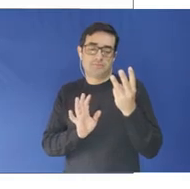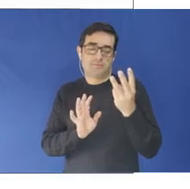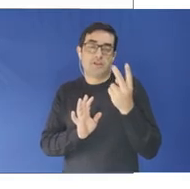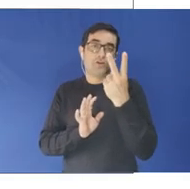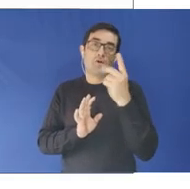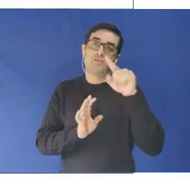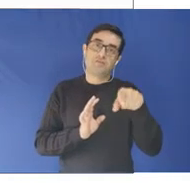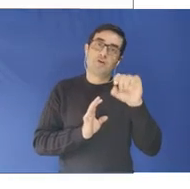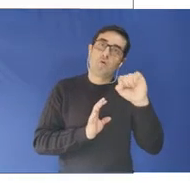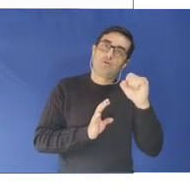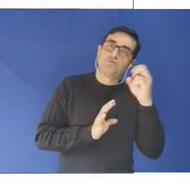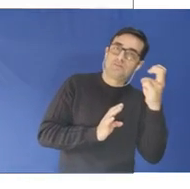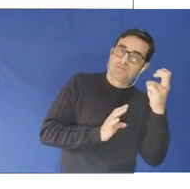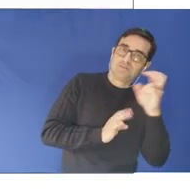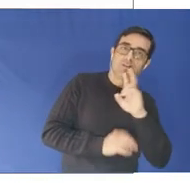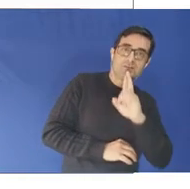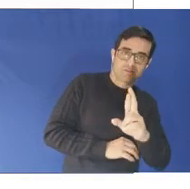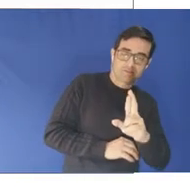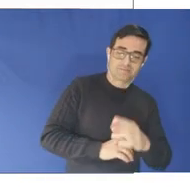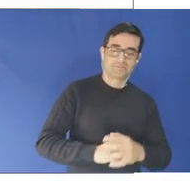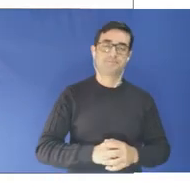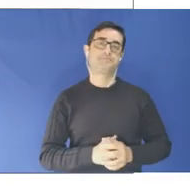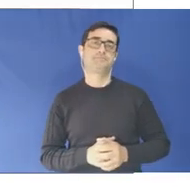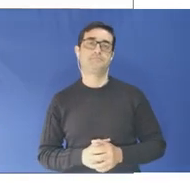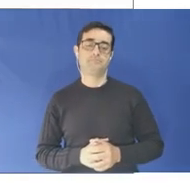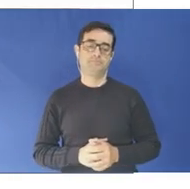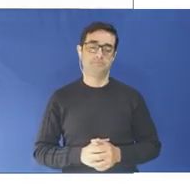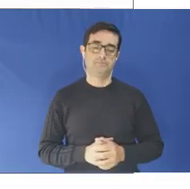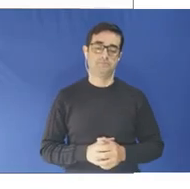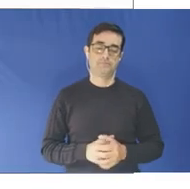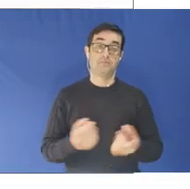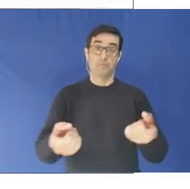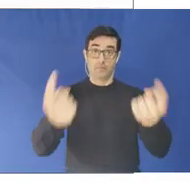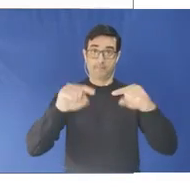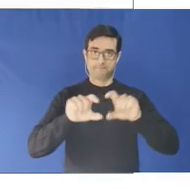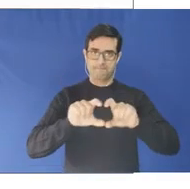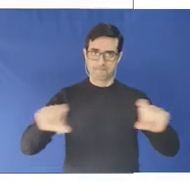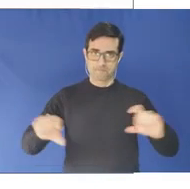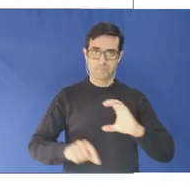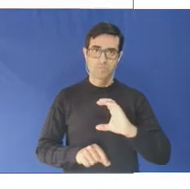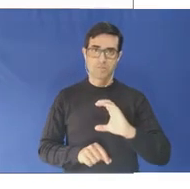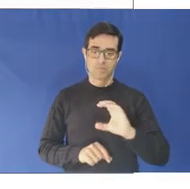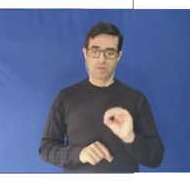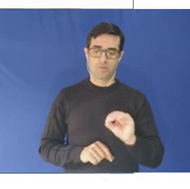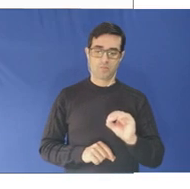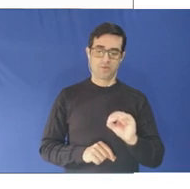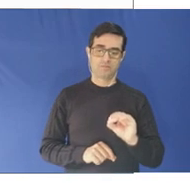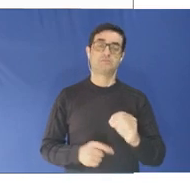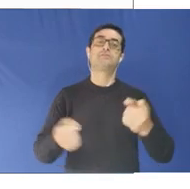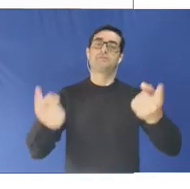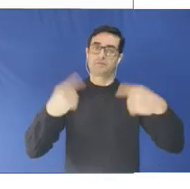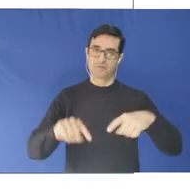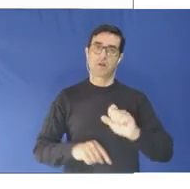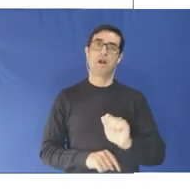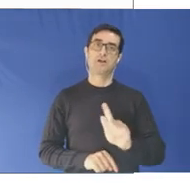Os outros são amenizados pelo fator blindagem. Cobalto. A mesma coisa vai acontecer